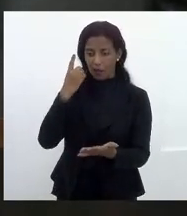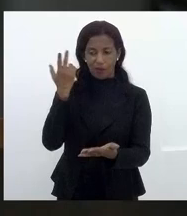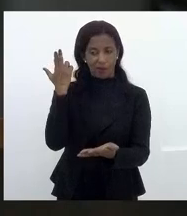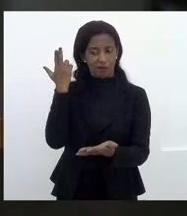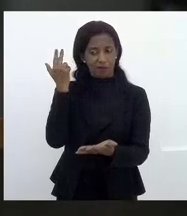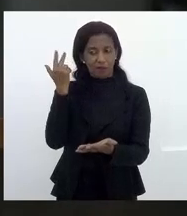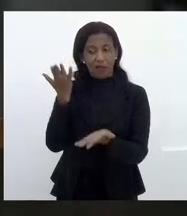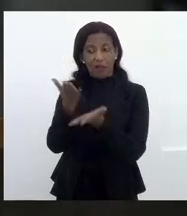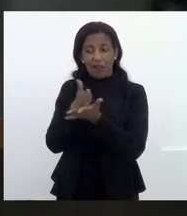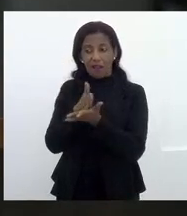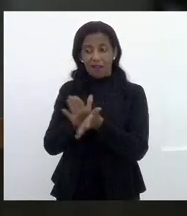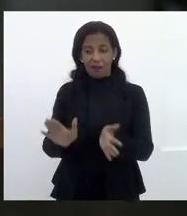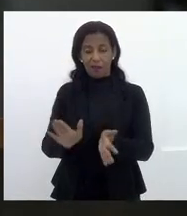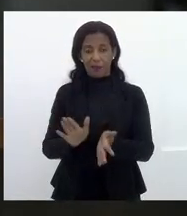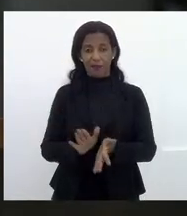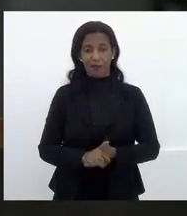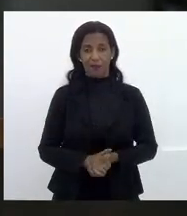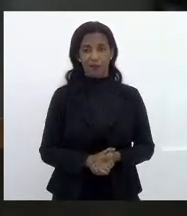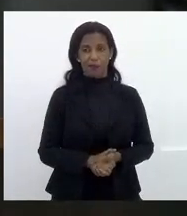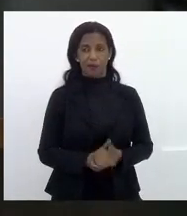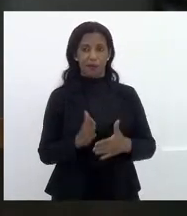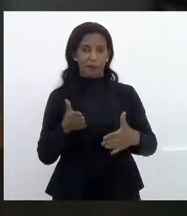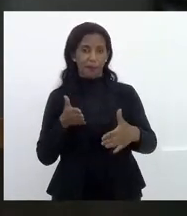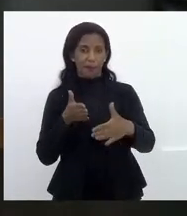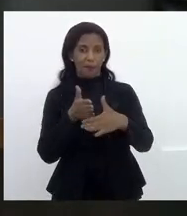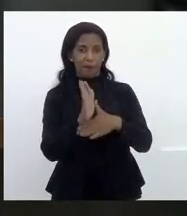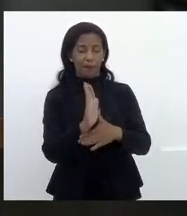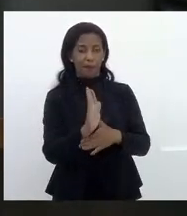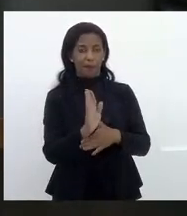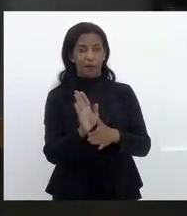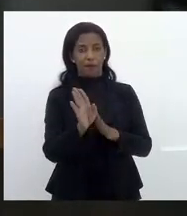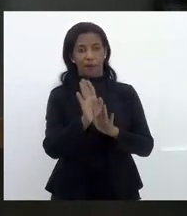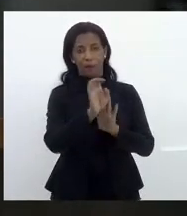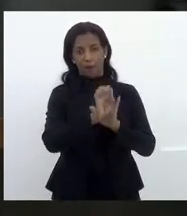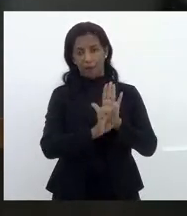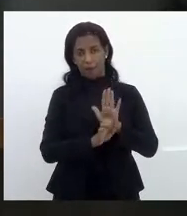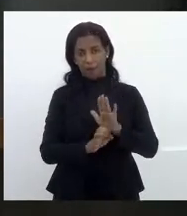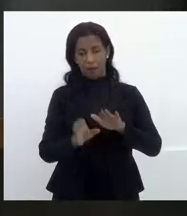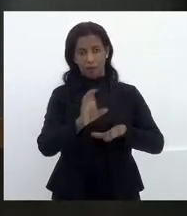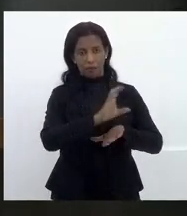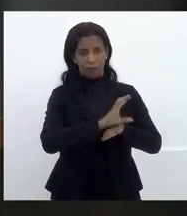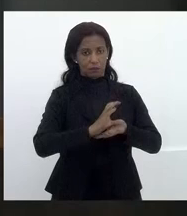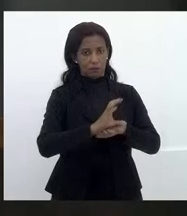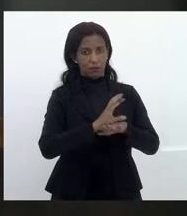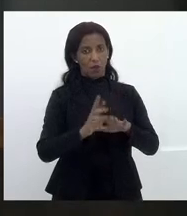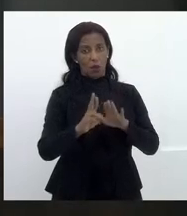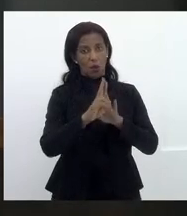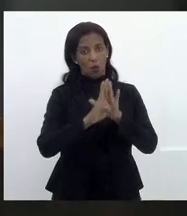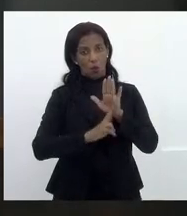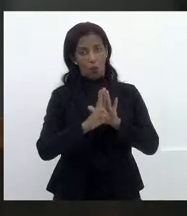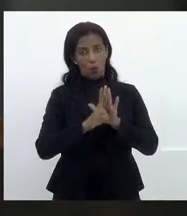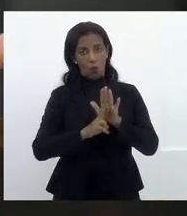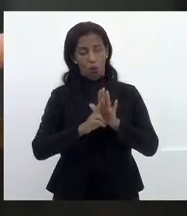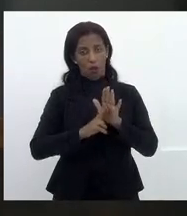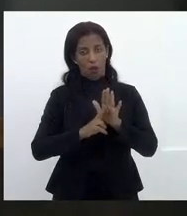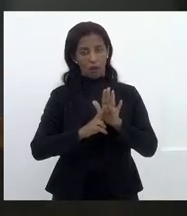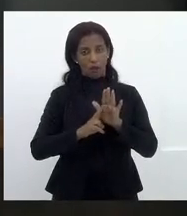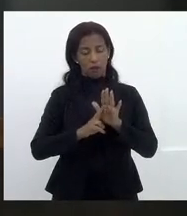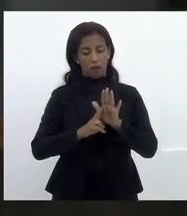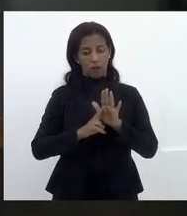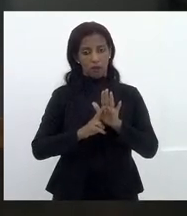acabou de aprovar uma Emenda Constitucional com regras de transição